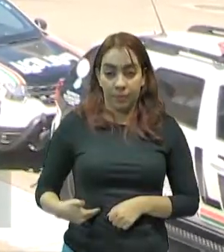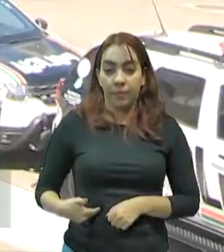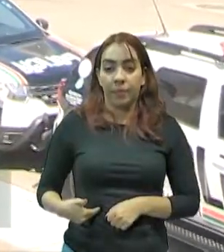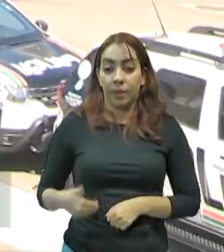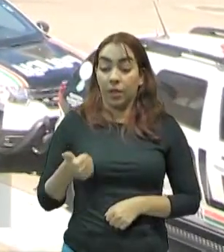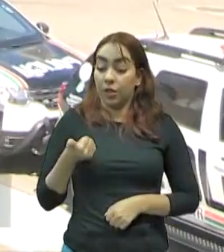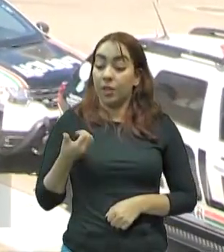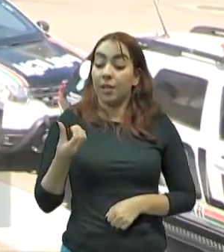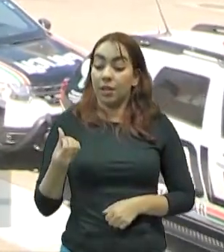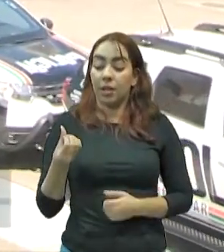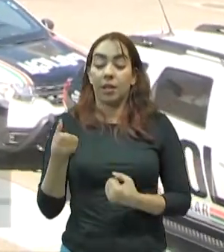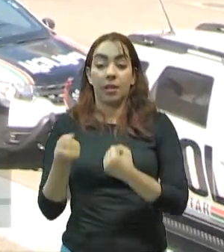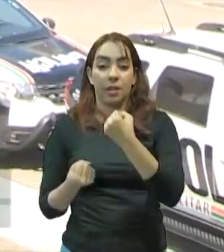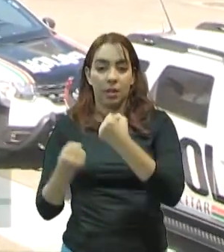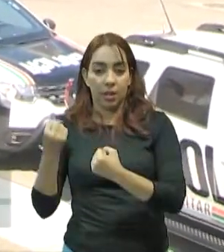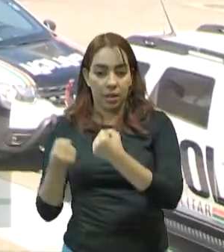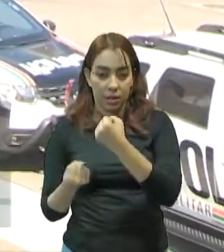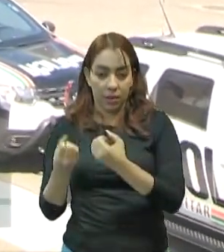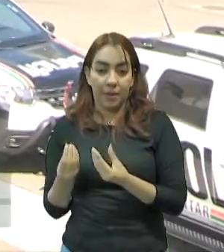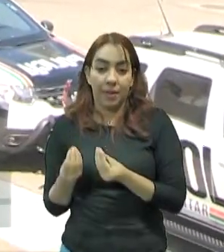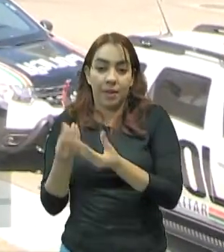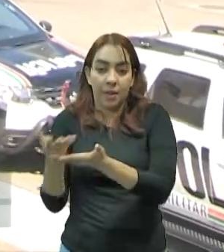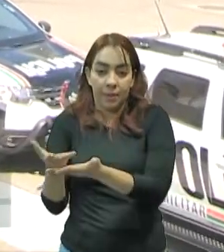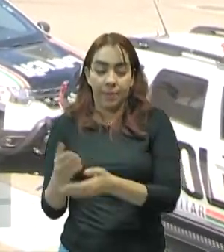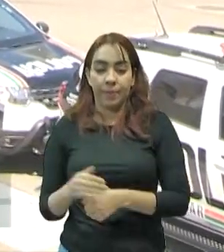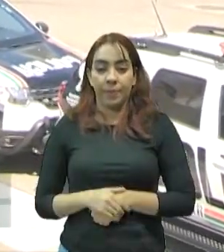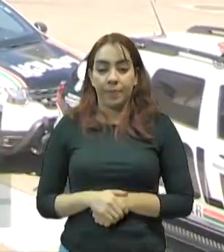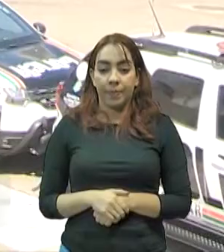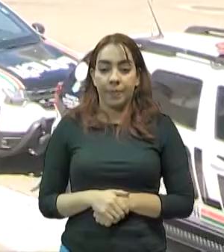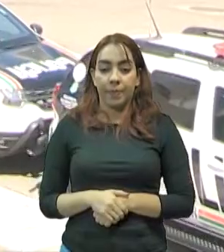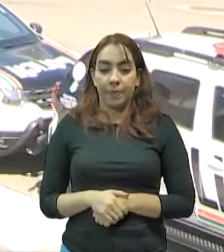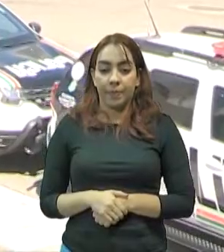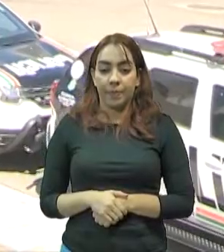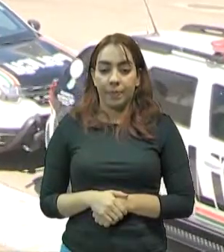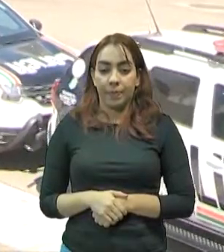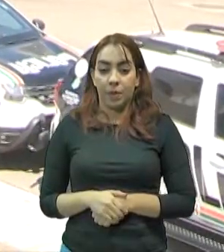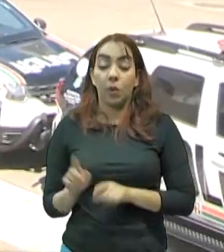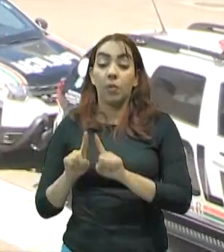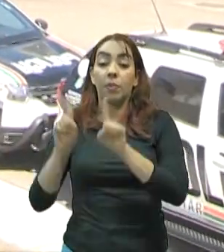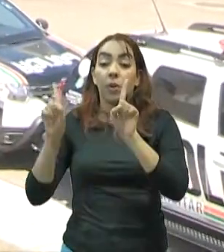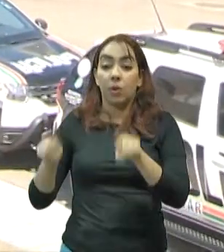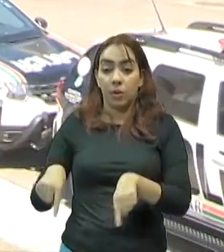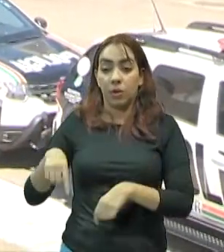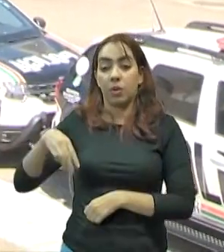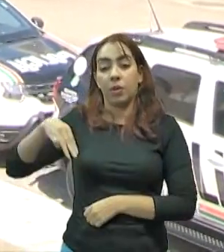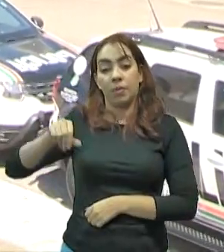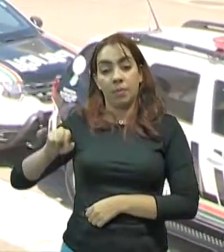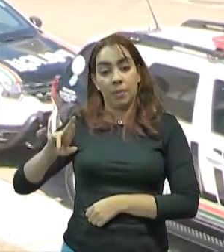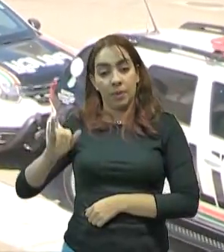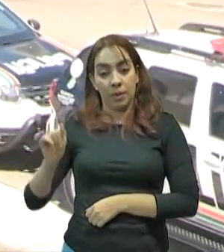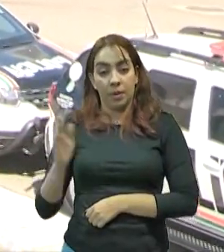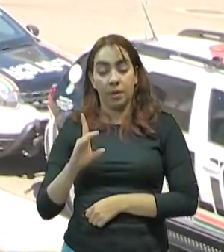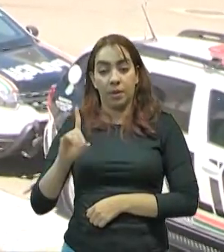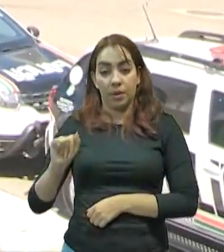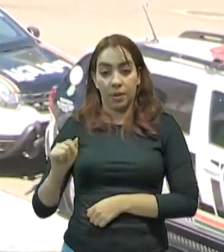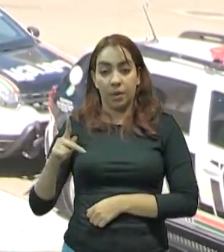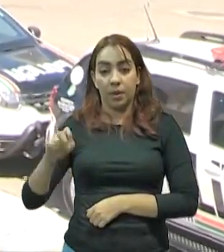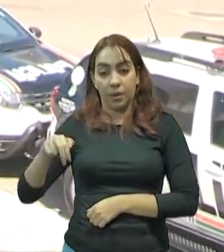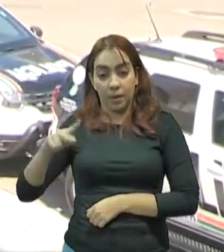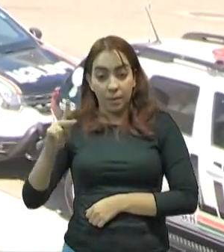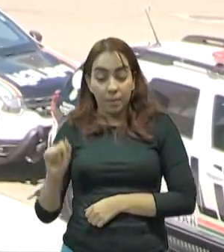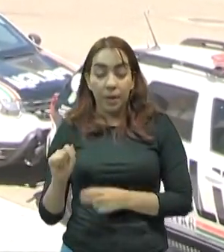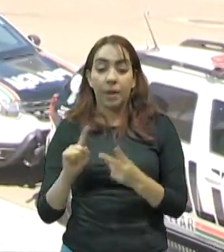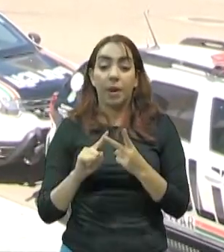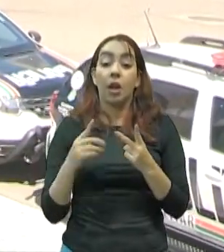viaturas sendo oito para as Patrulhas da Maria da Penha quatro para a polícia civil destinadas para delegacias da mulher além de